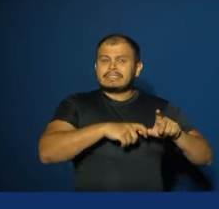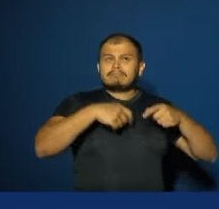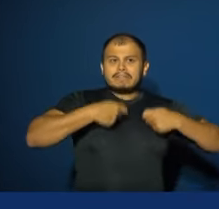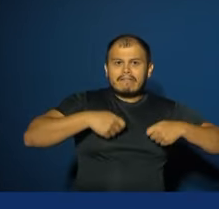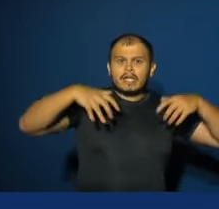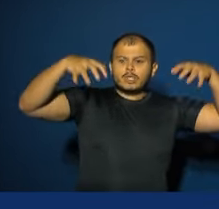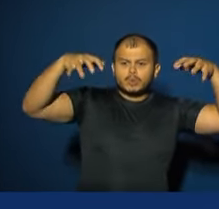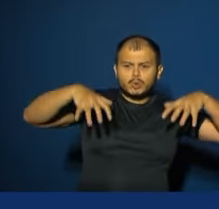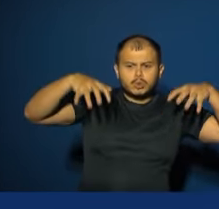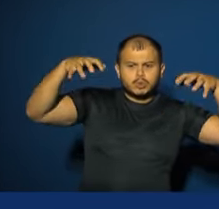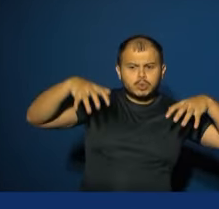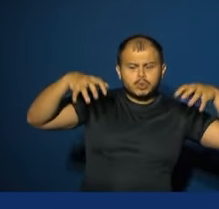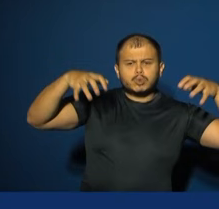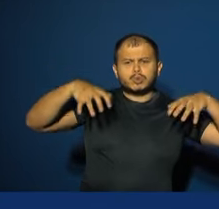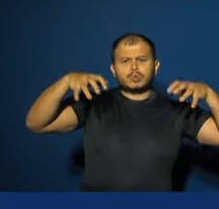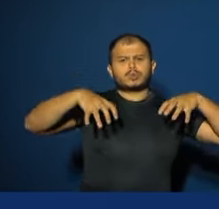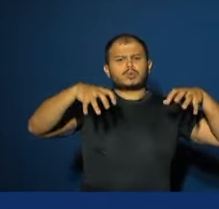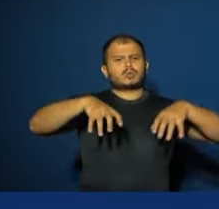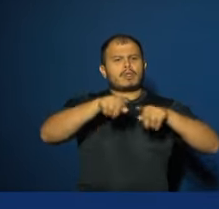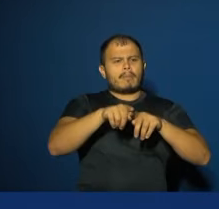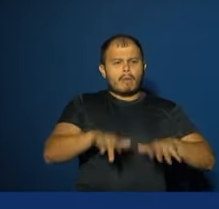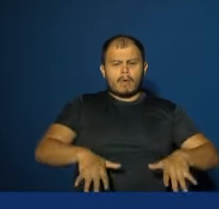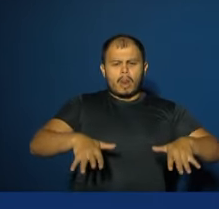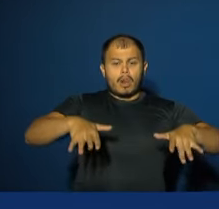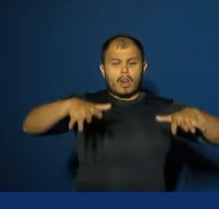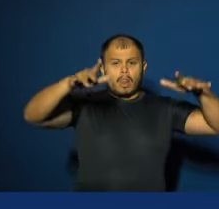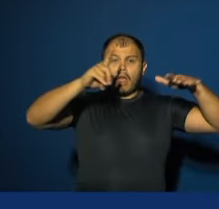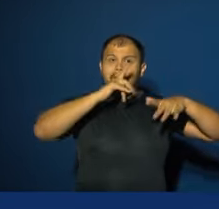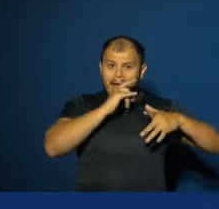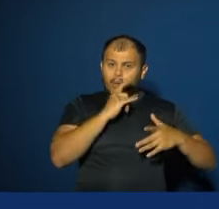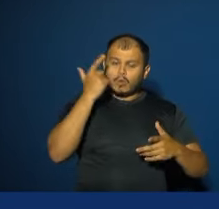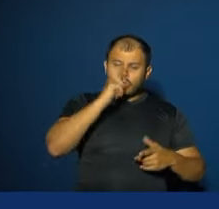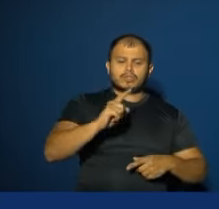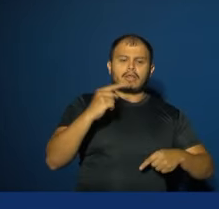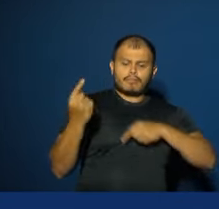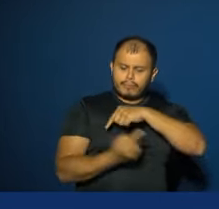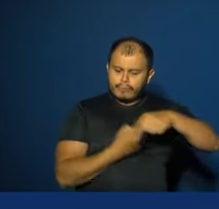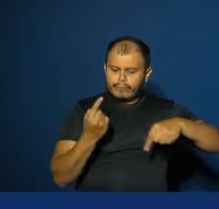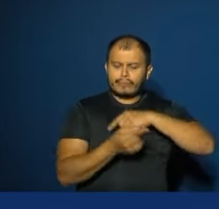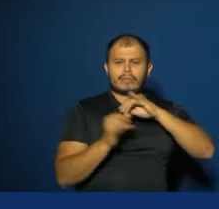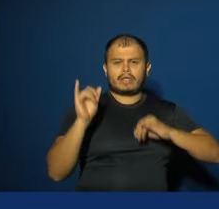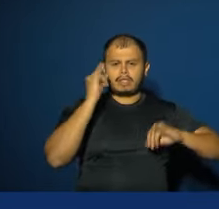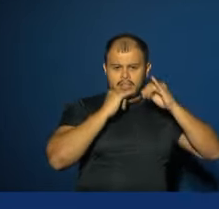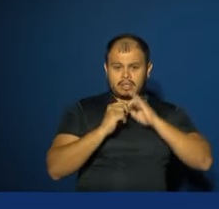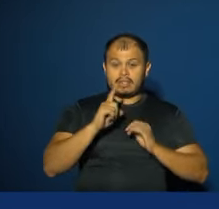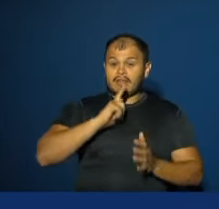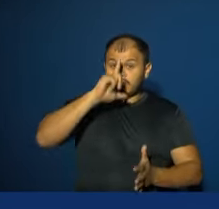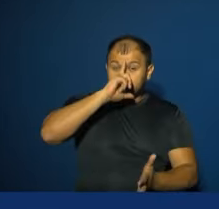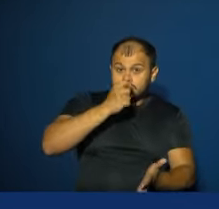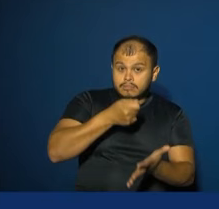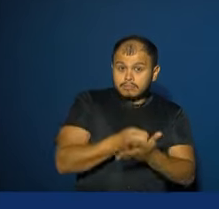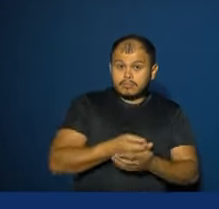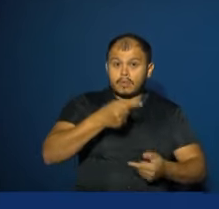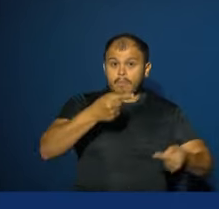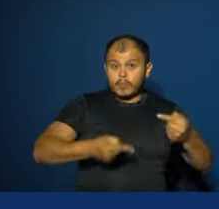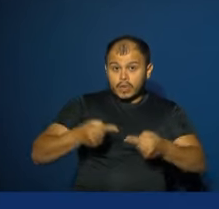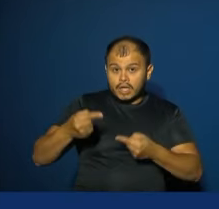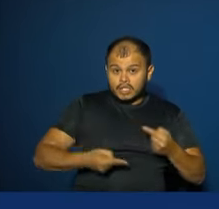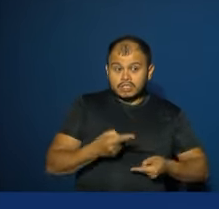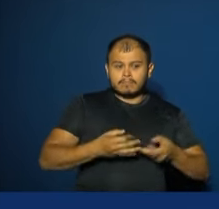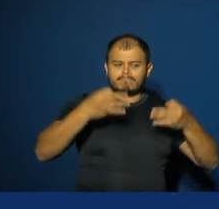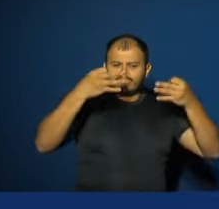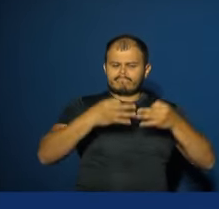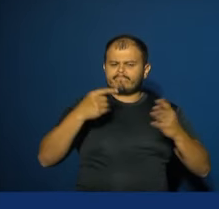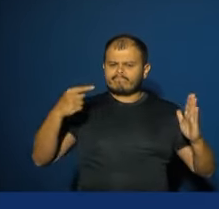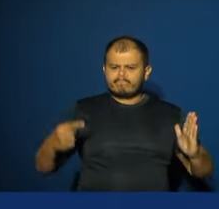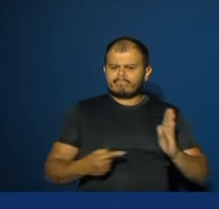da água, dos nossos reservatórios. Houve uma decisão política, naquele momento, acertada,